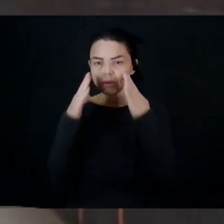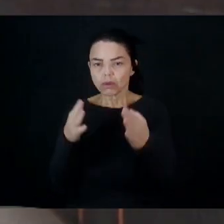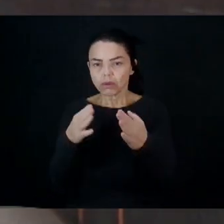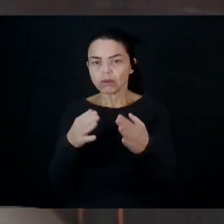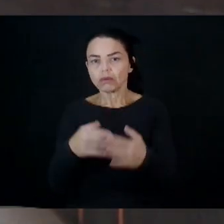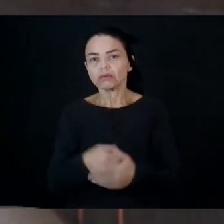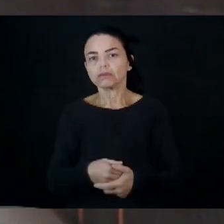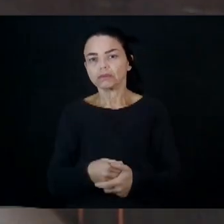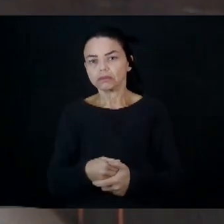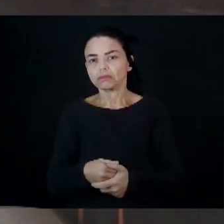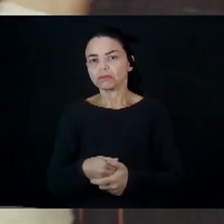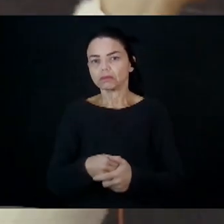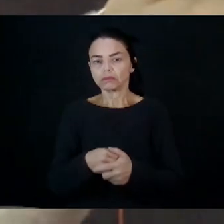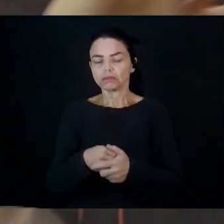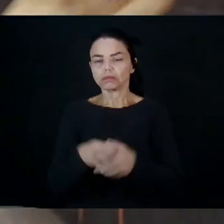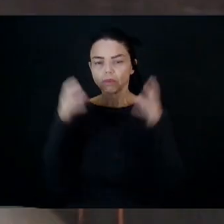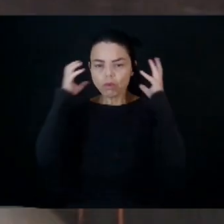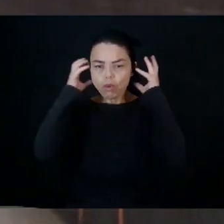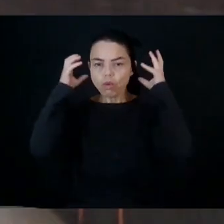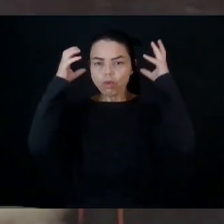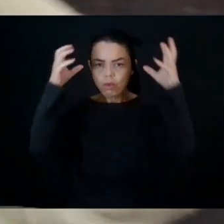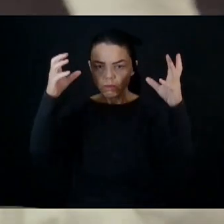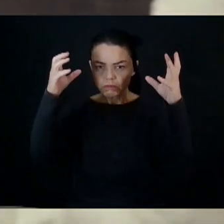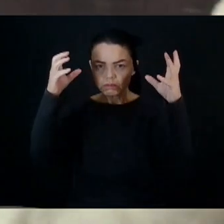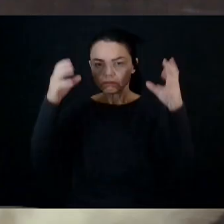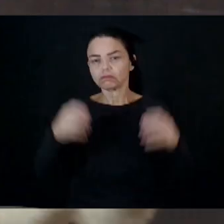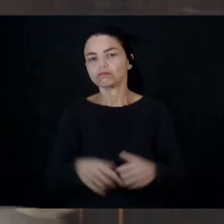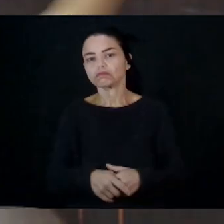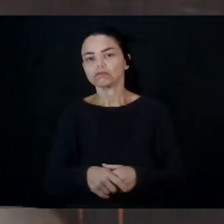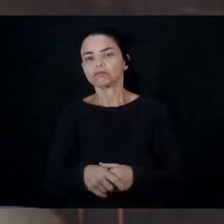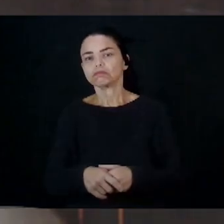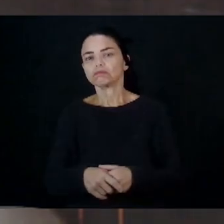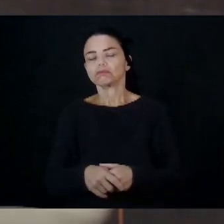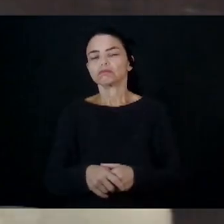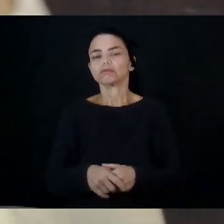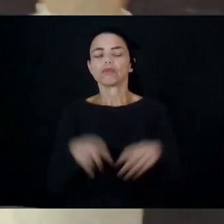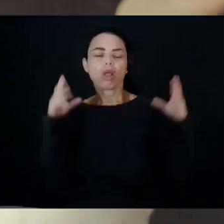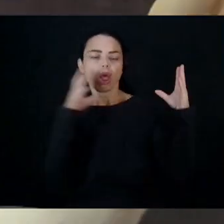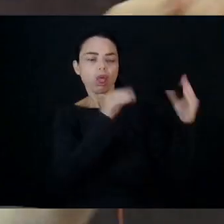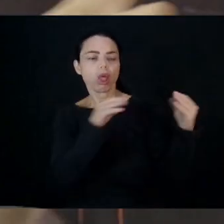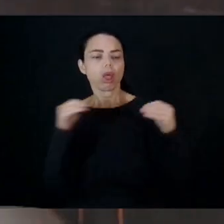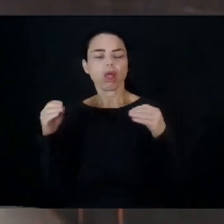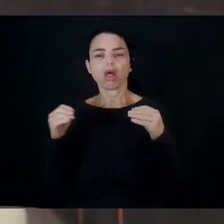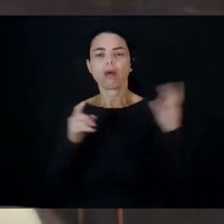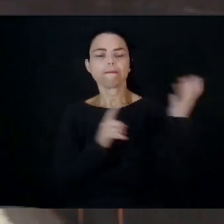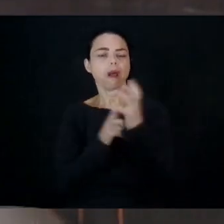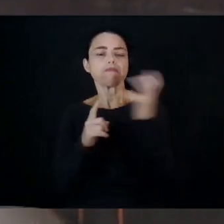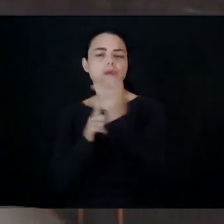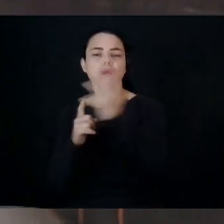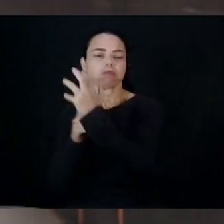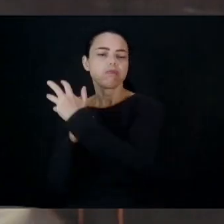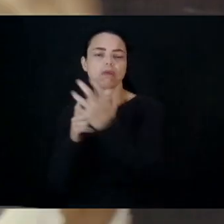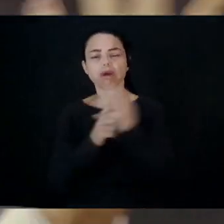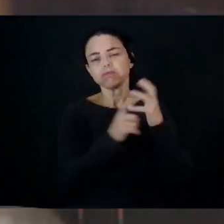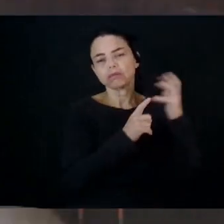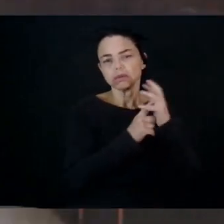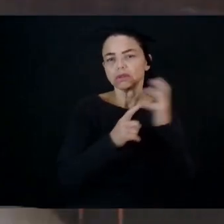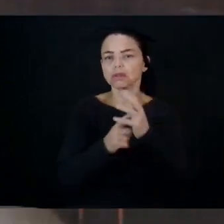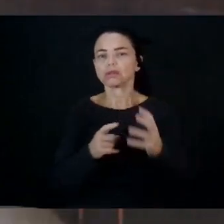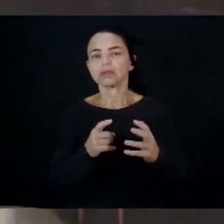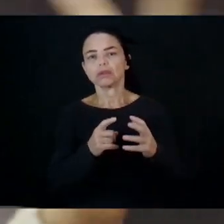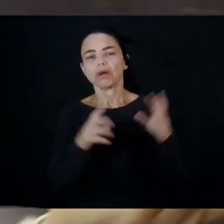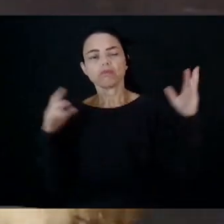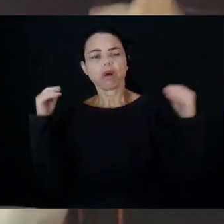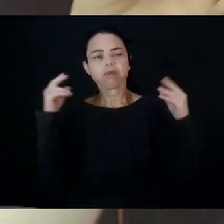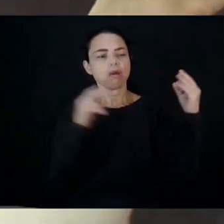eu tiro isso, eu estou com todos os outros estímulos ali, eu estou à mercê de todos os outros, e aí fica